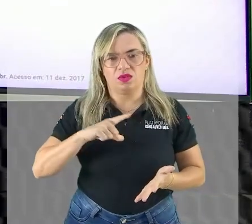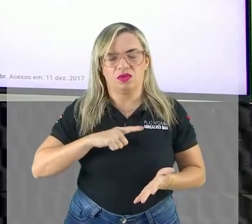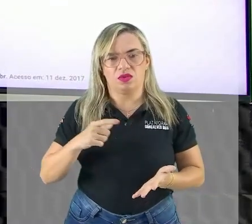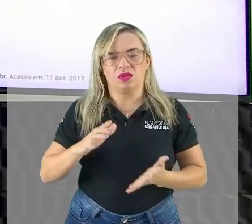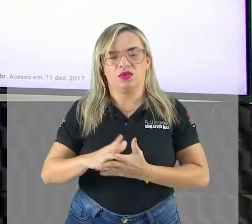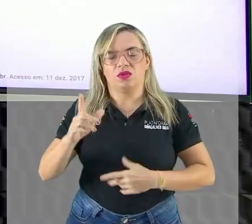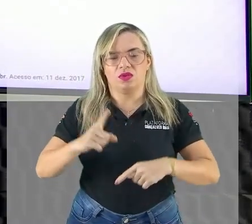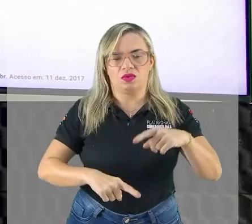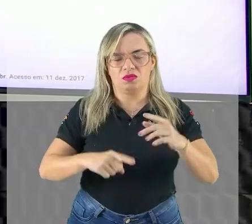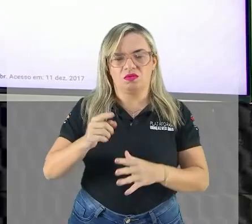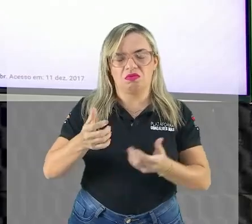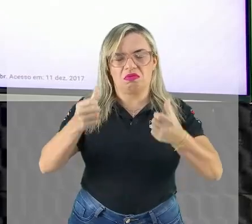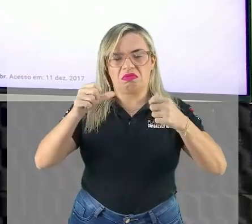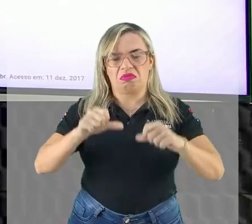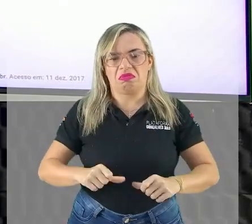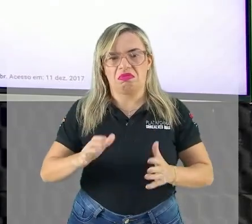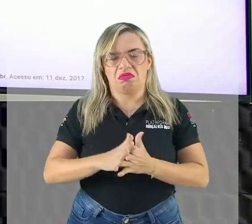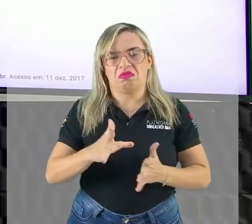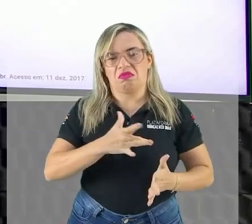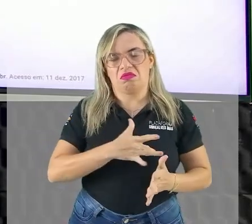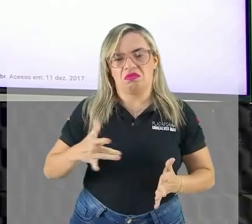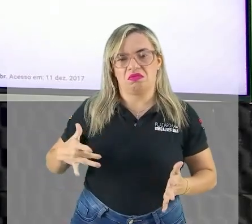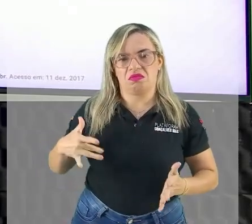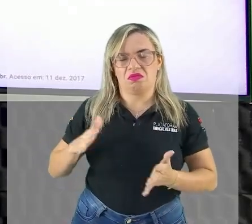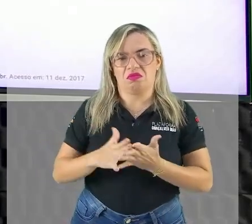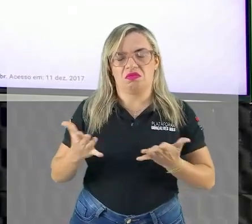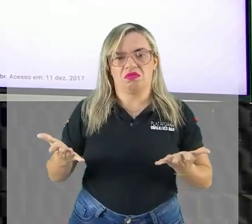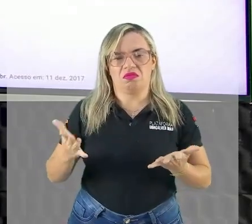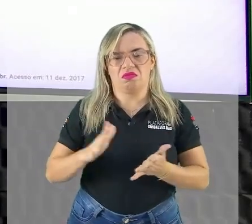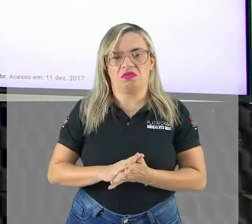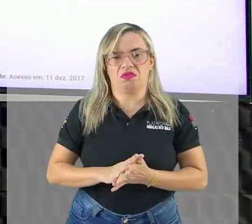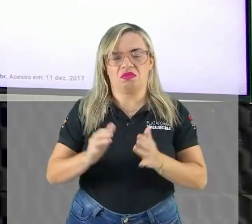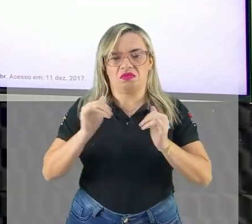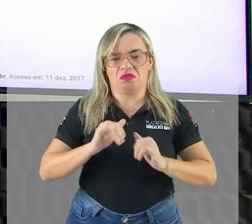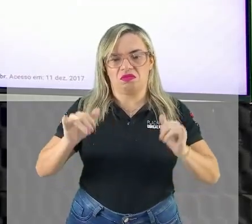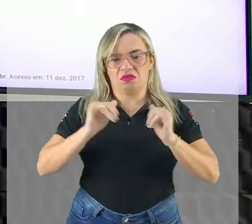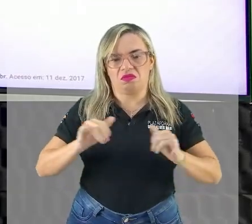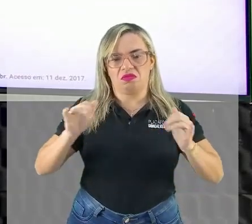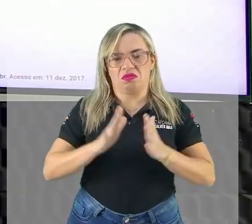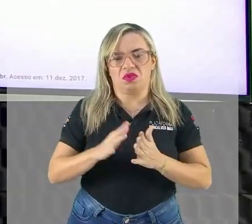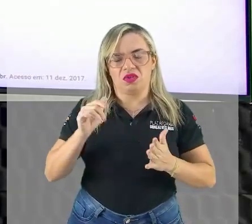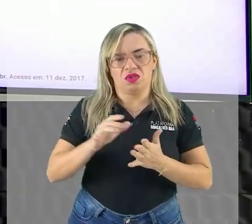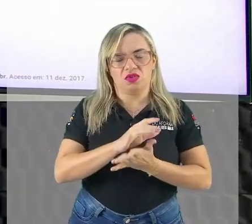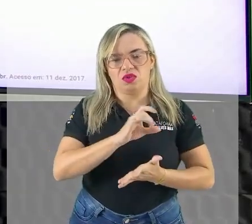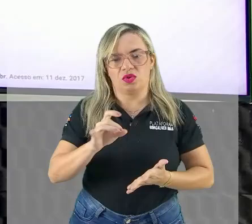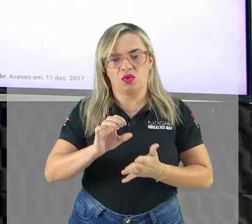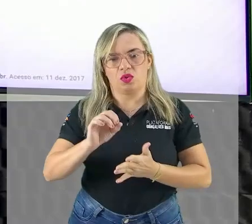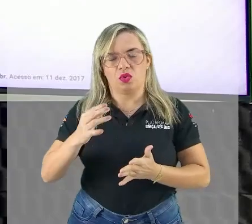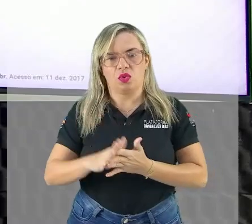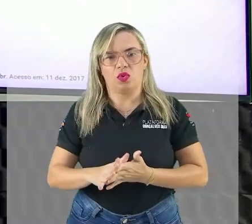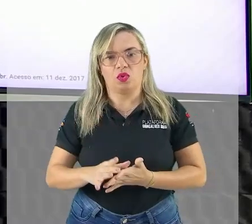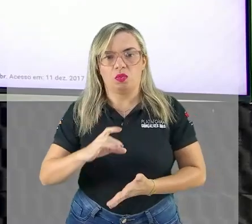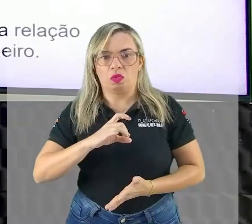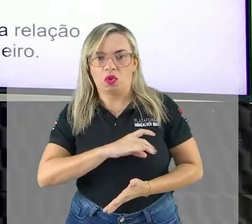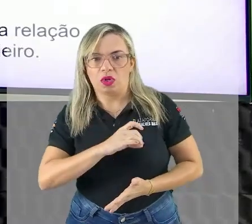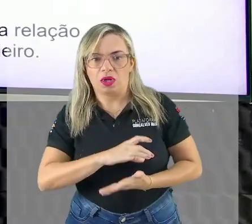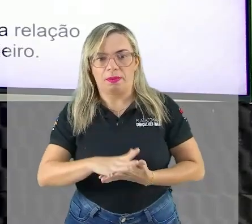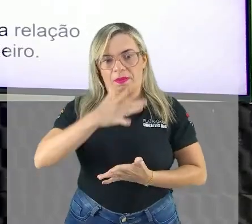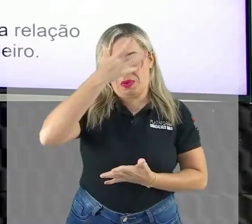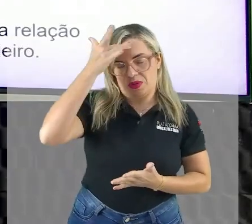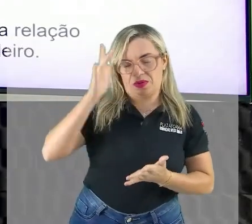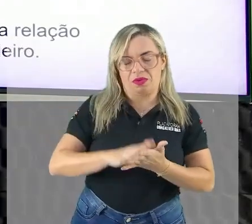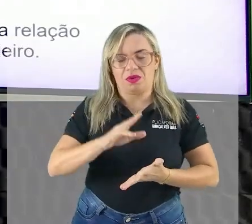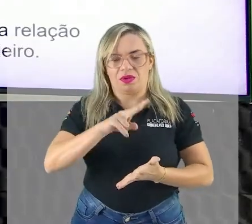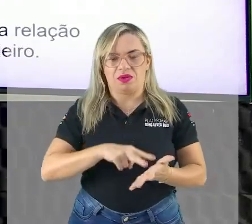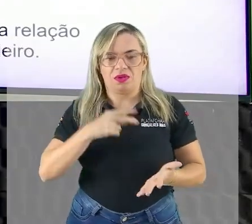que é prejudicial à saúde, será que essa informação vai só informar ou aterrorizar, ou as duas coisas, né? Então é um questionamento aqui que a gente tem no